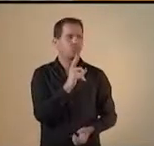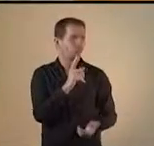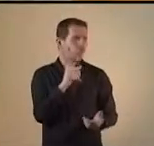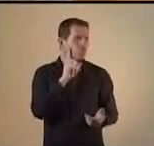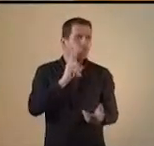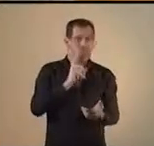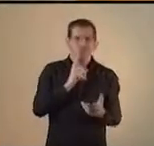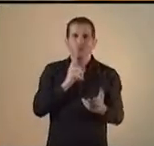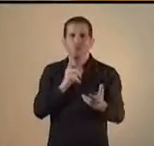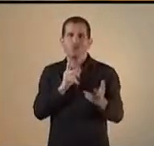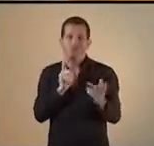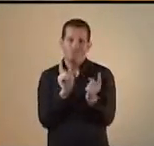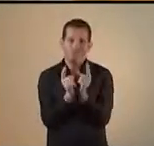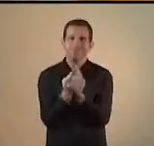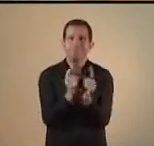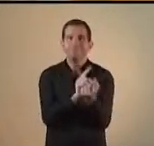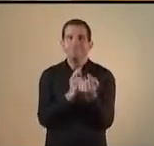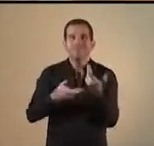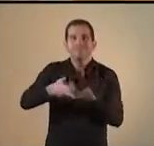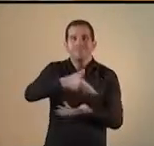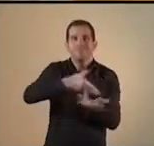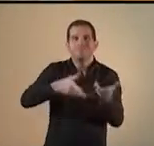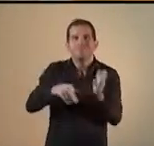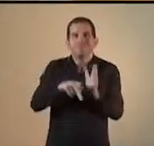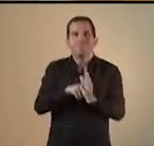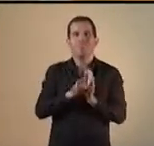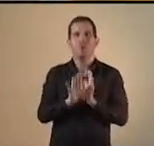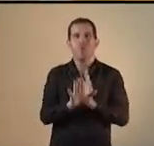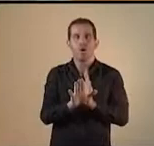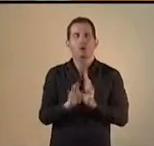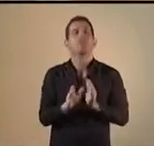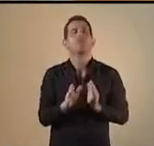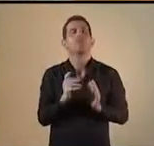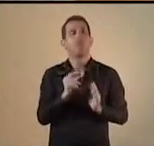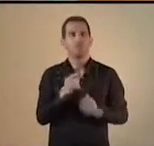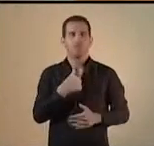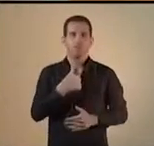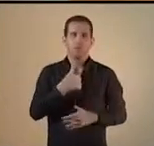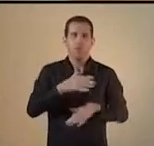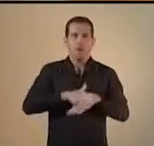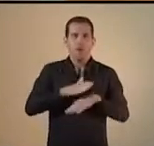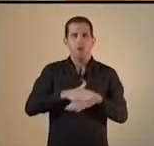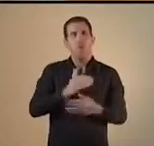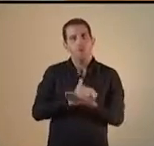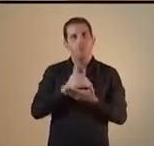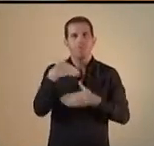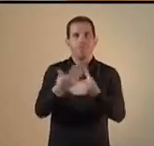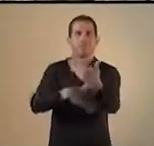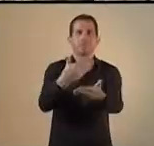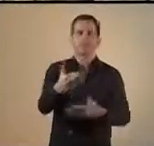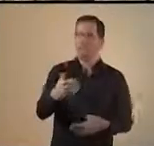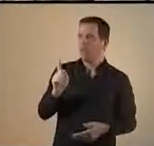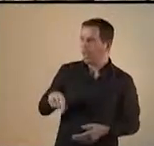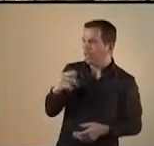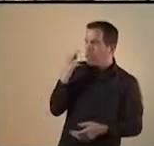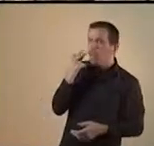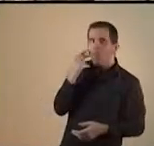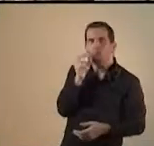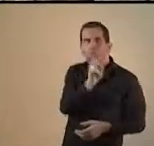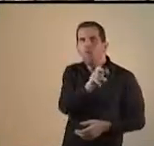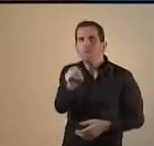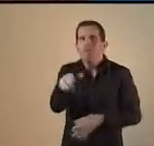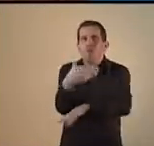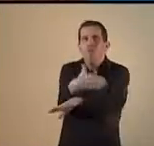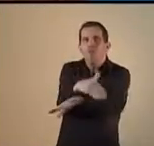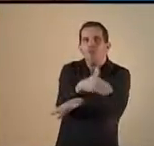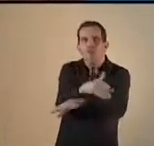Surdos entre seus pares mesmo, né? Então, ela começa a se desenvolver. É comum uma criança dessa,